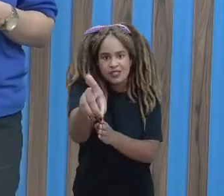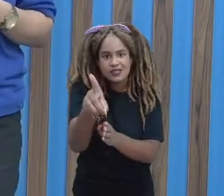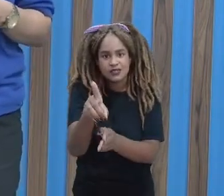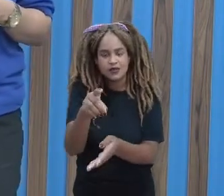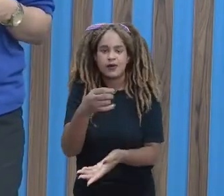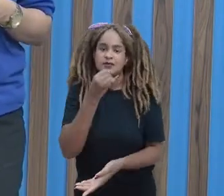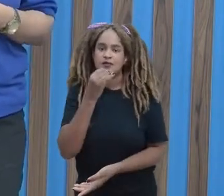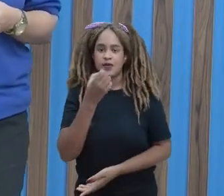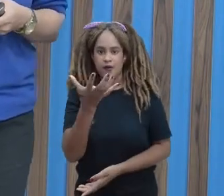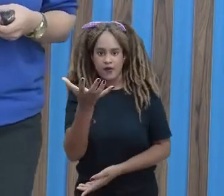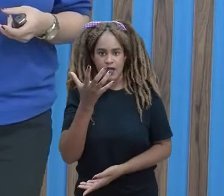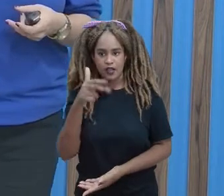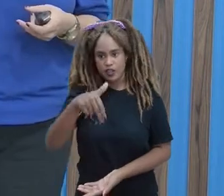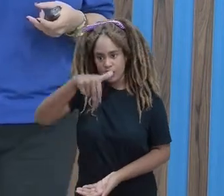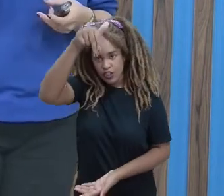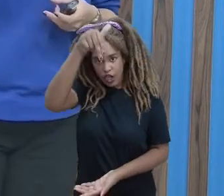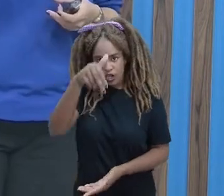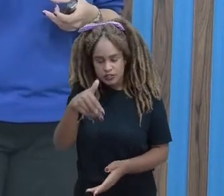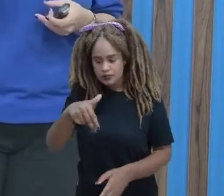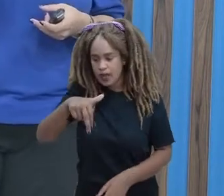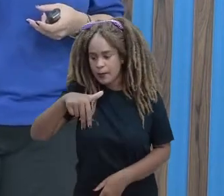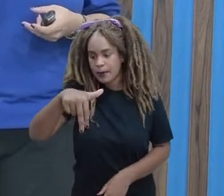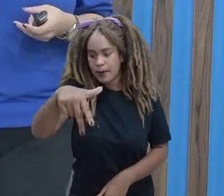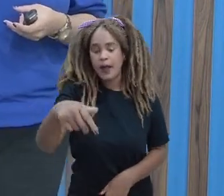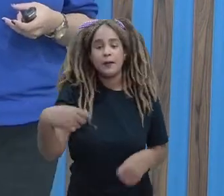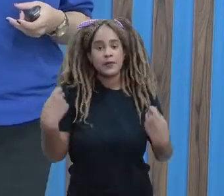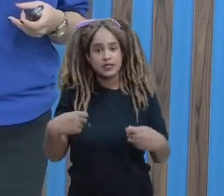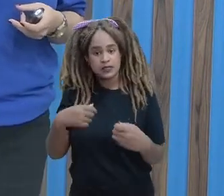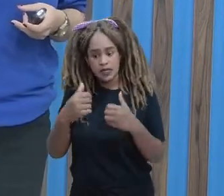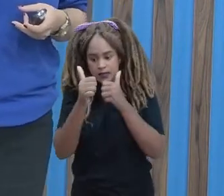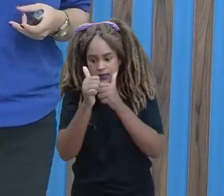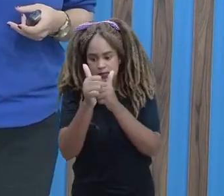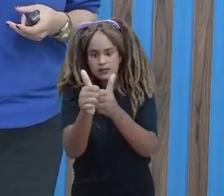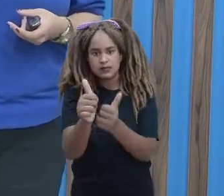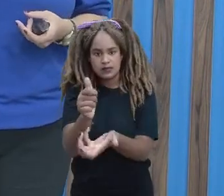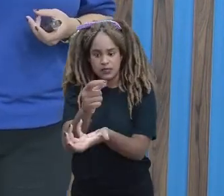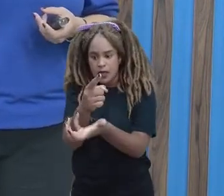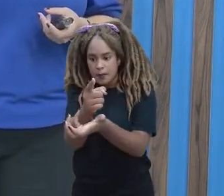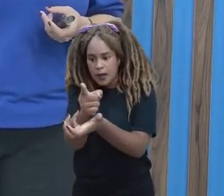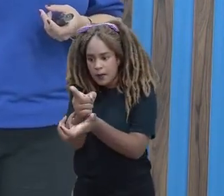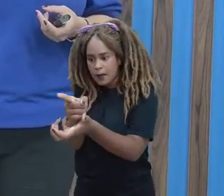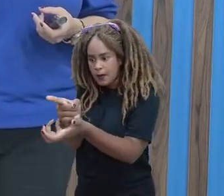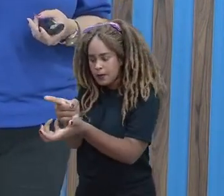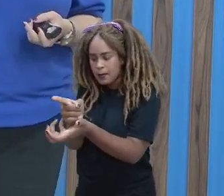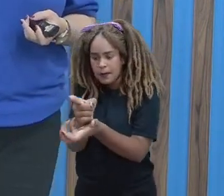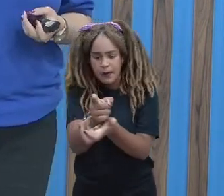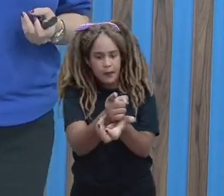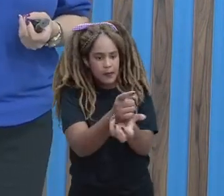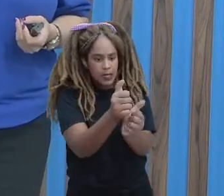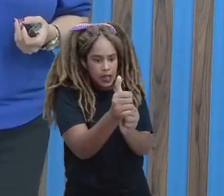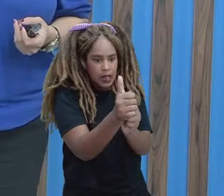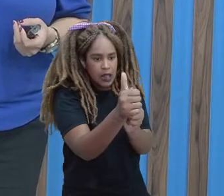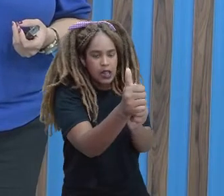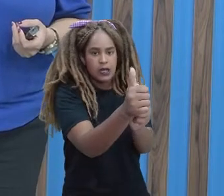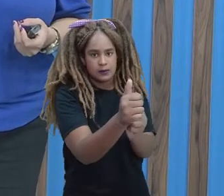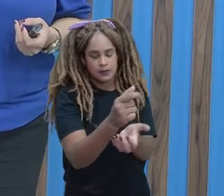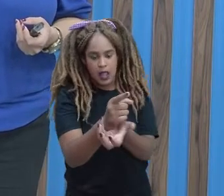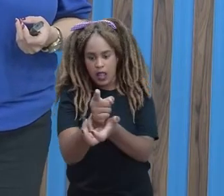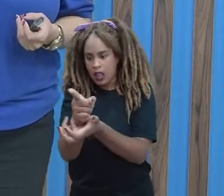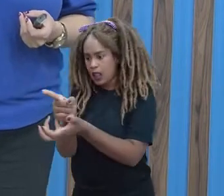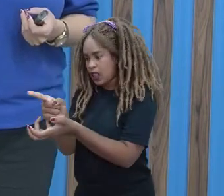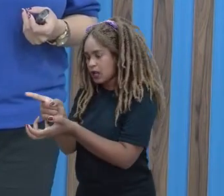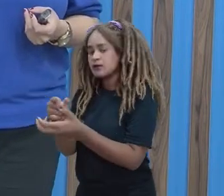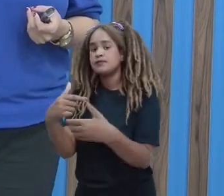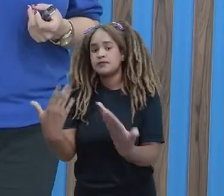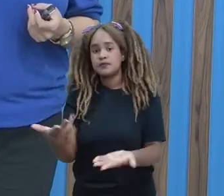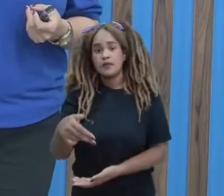a bula, ó, a bússola, né? Vou seguir nessa bússola. Então, preste atenção nisso aí. O norte